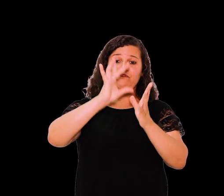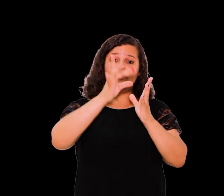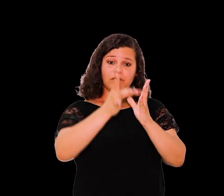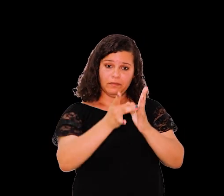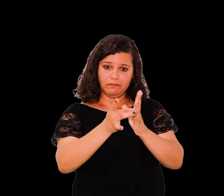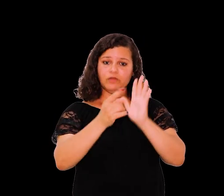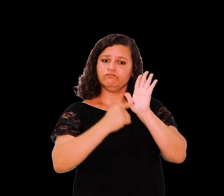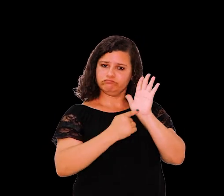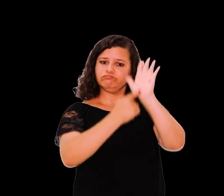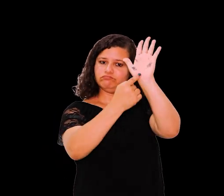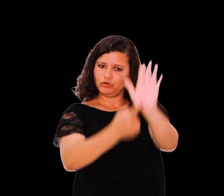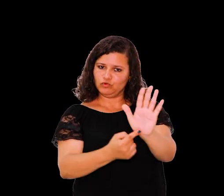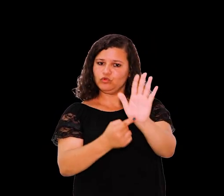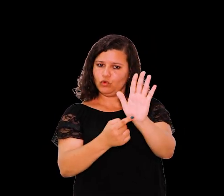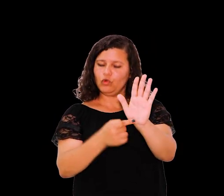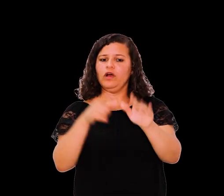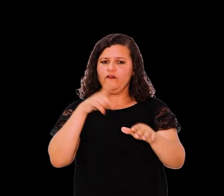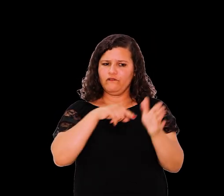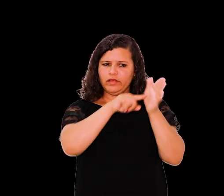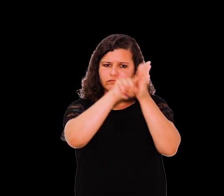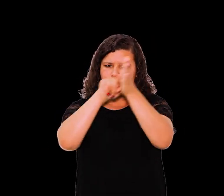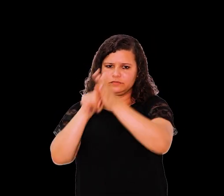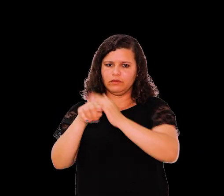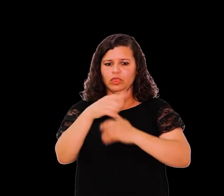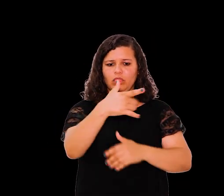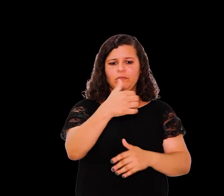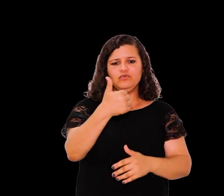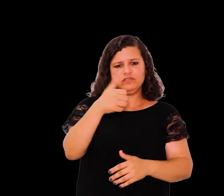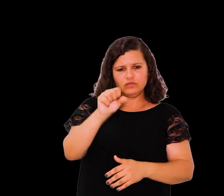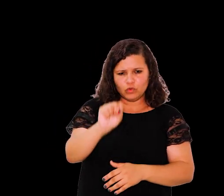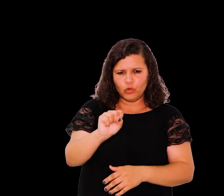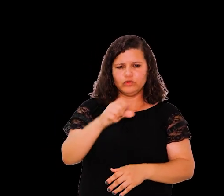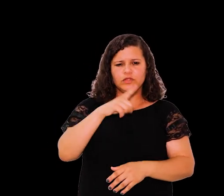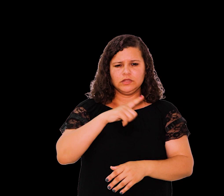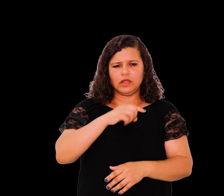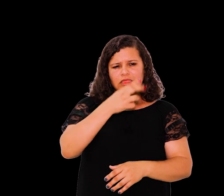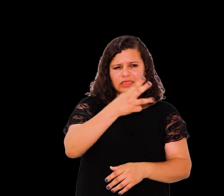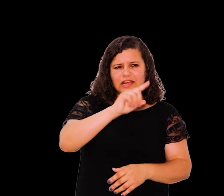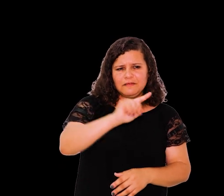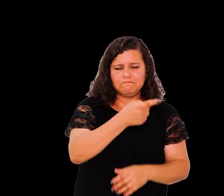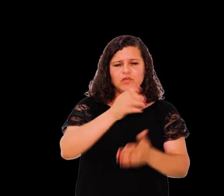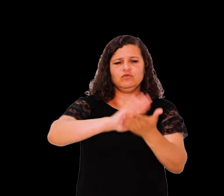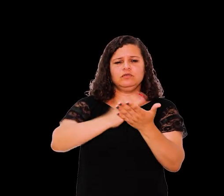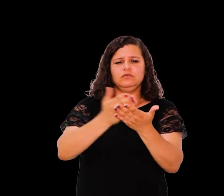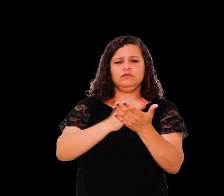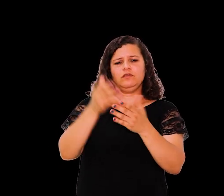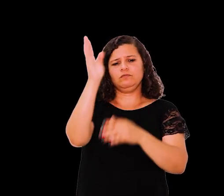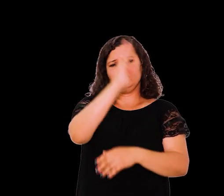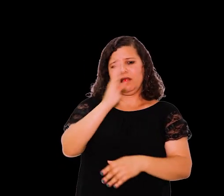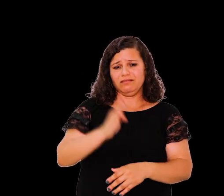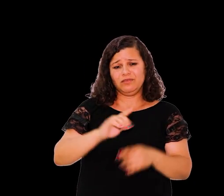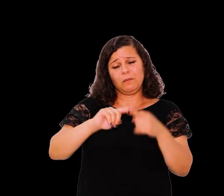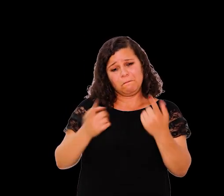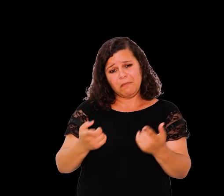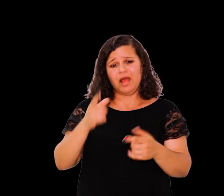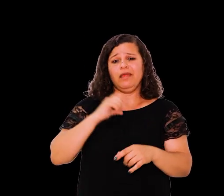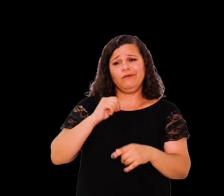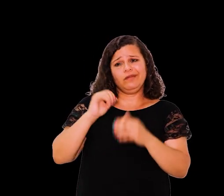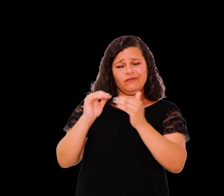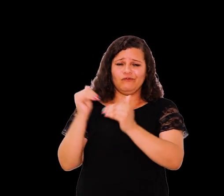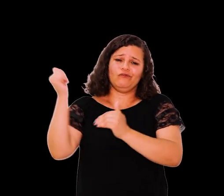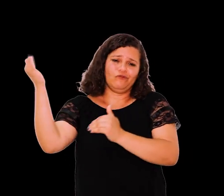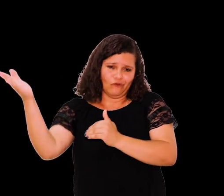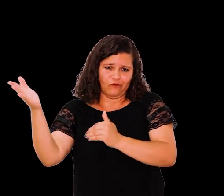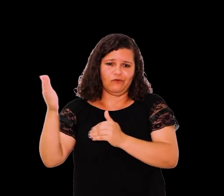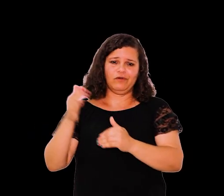A Febrapios destacou com exclusividade que fez um censo em 2018 obtendo 3.000 tios no Brasil. Porém, esses números